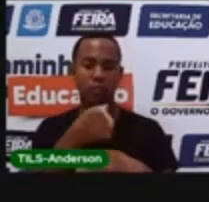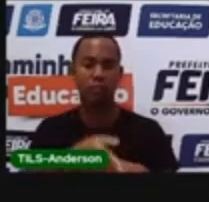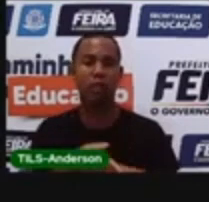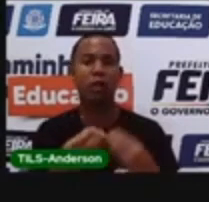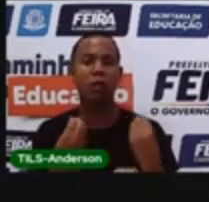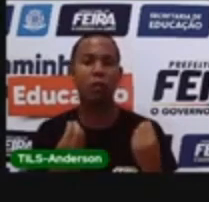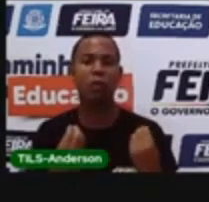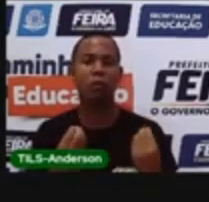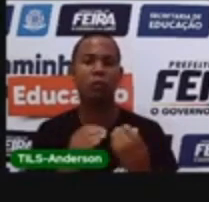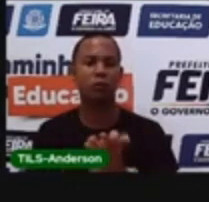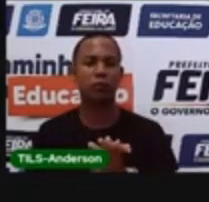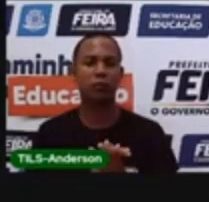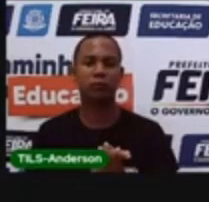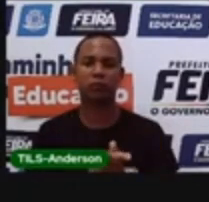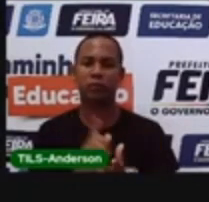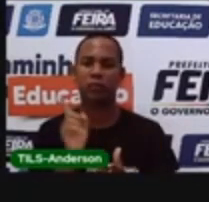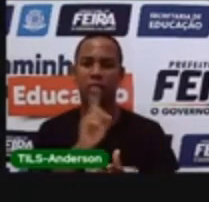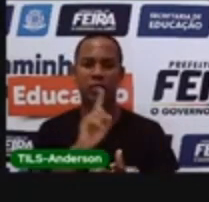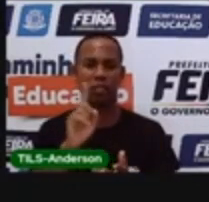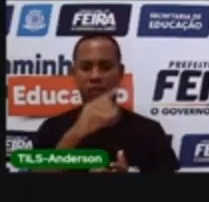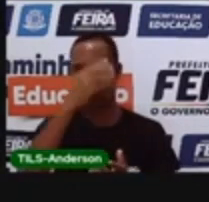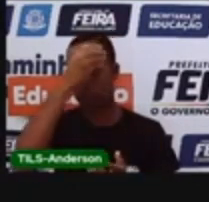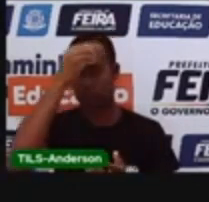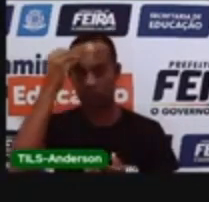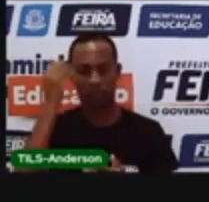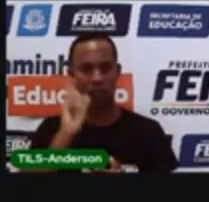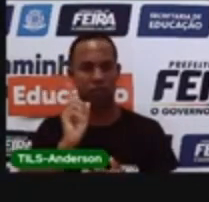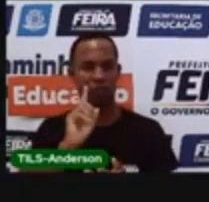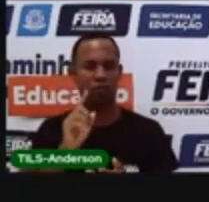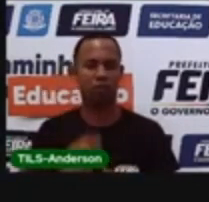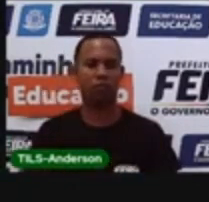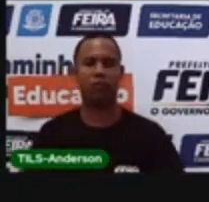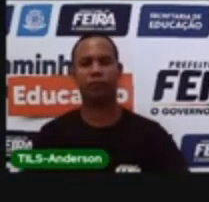acompanhado. Não esqueçam disso.